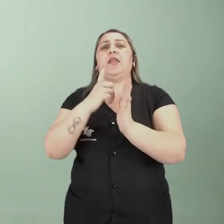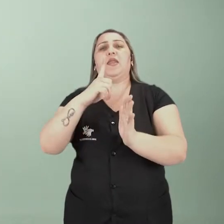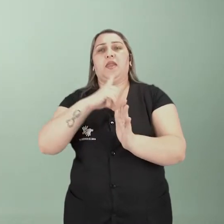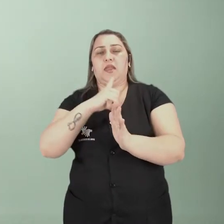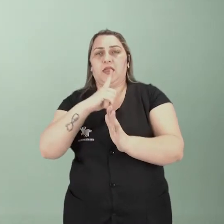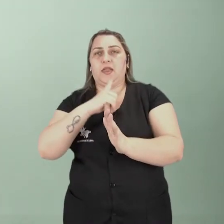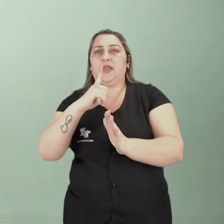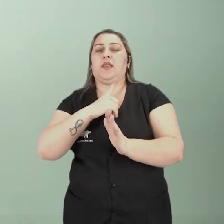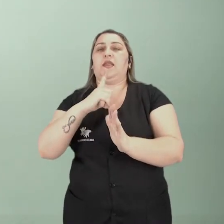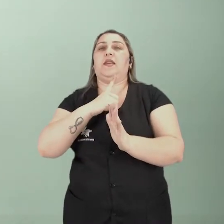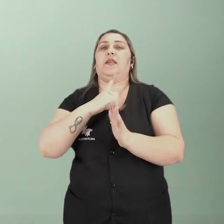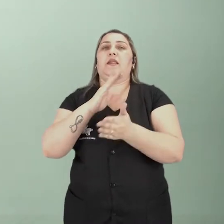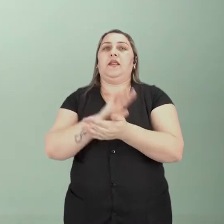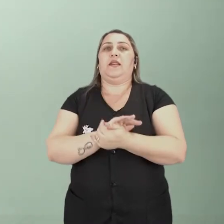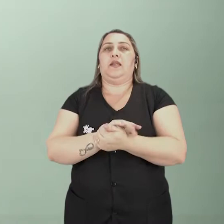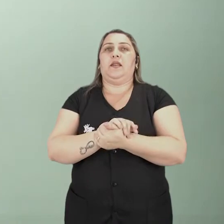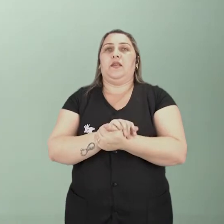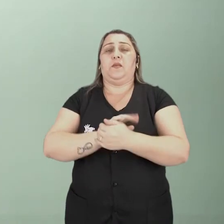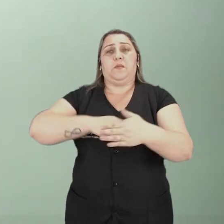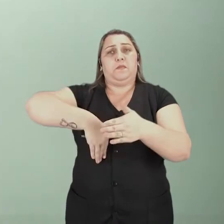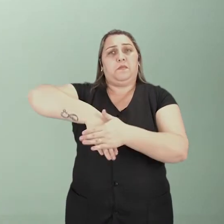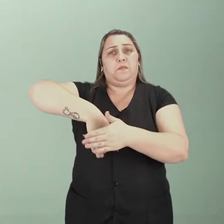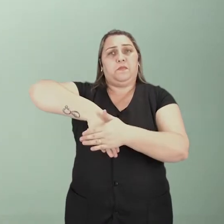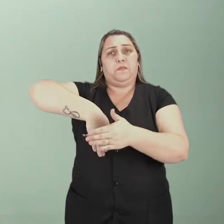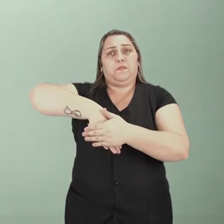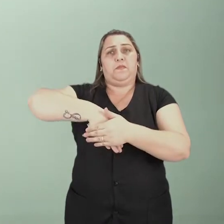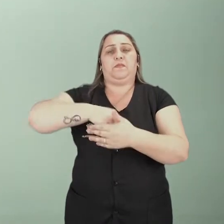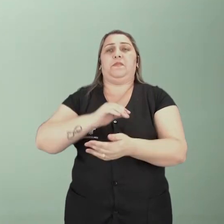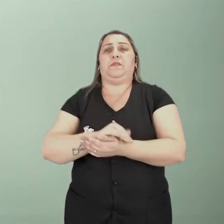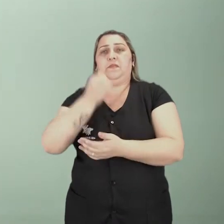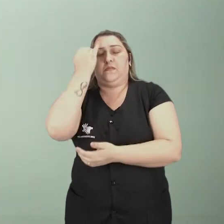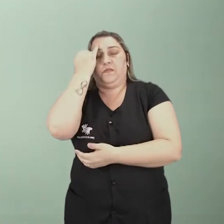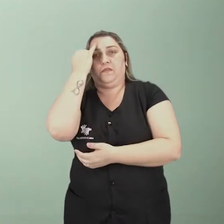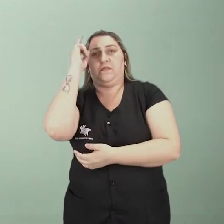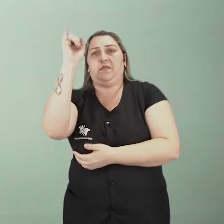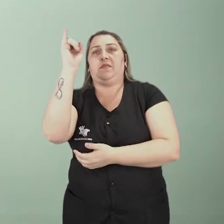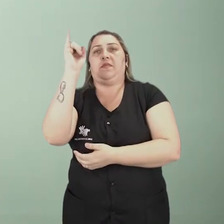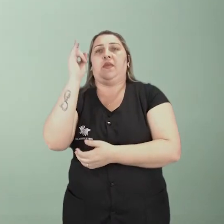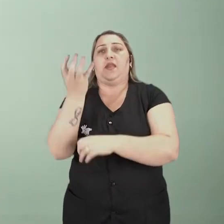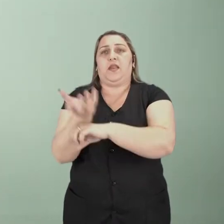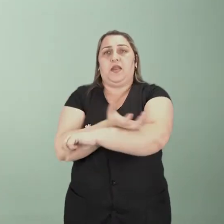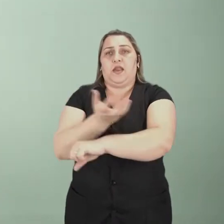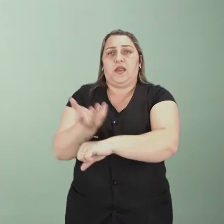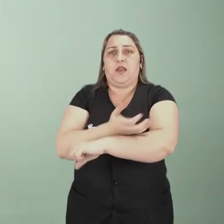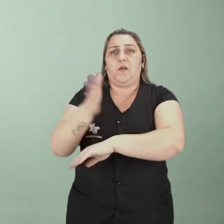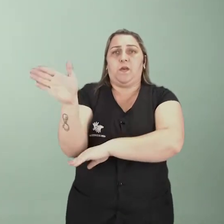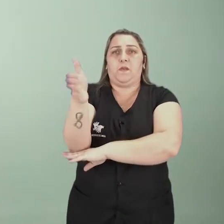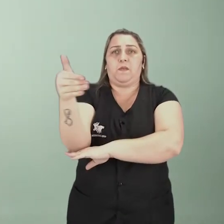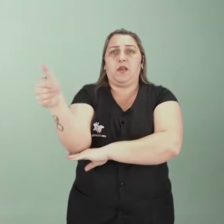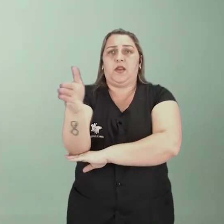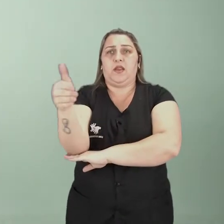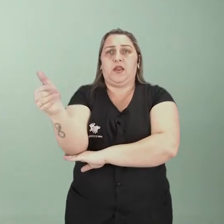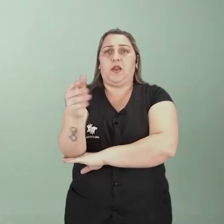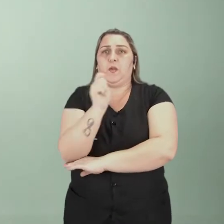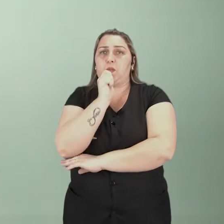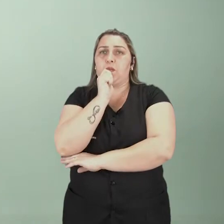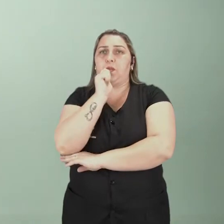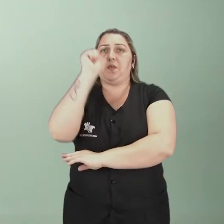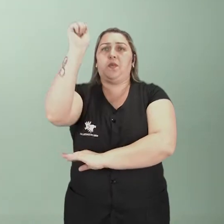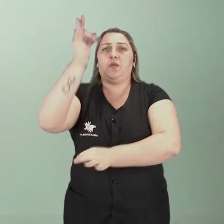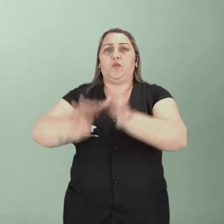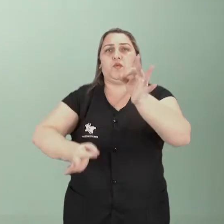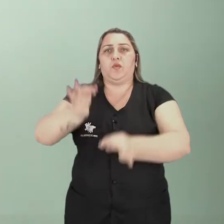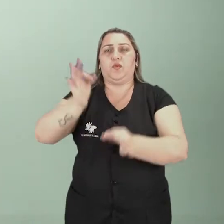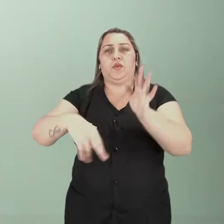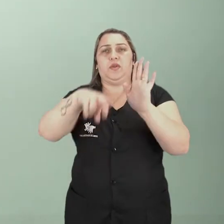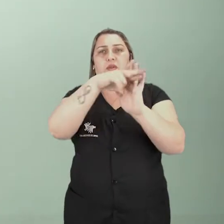cena, de uma partida de futebol, a ideia da grama sintética, o bandeirinha, mas o juiz e quem